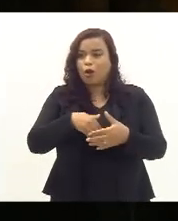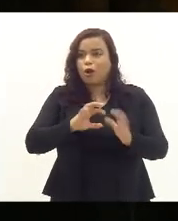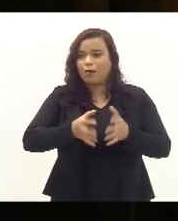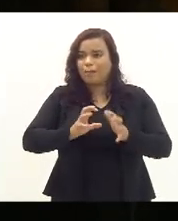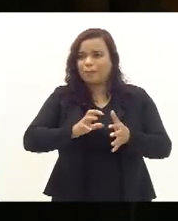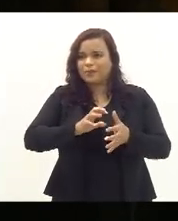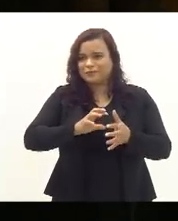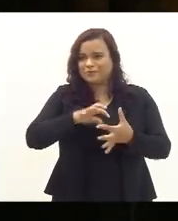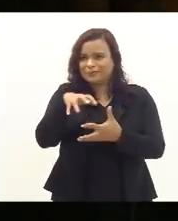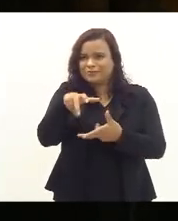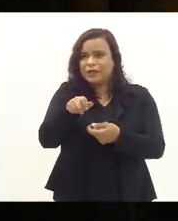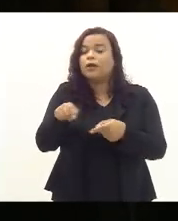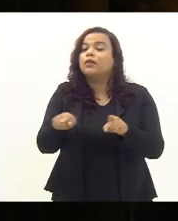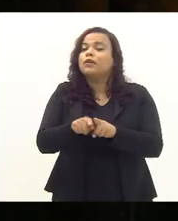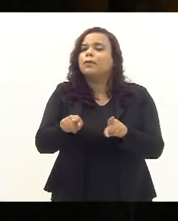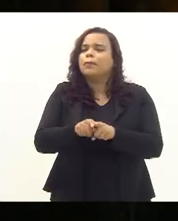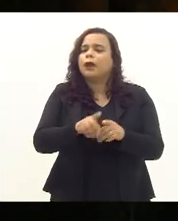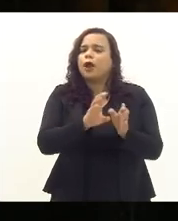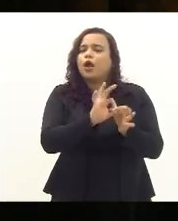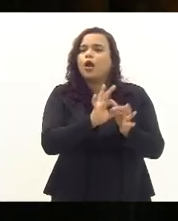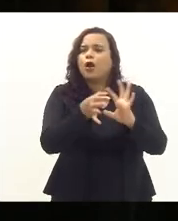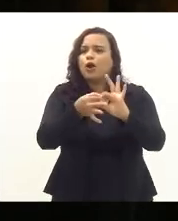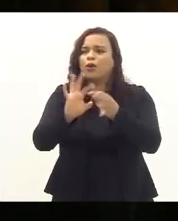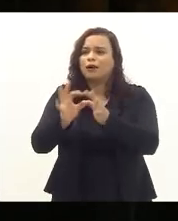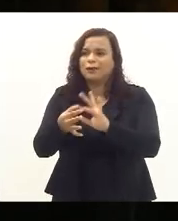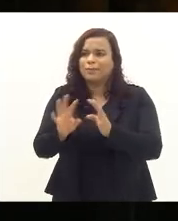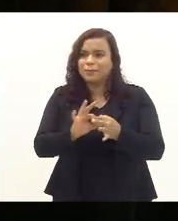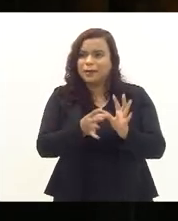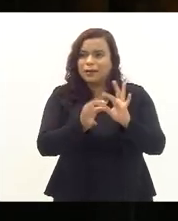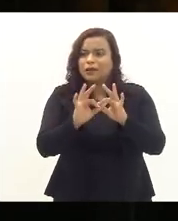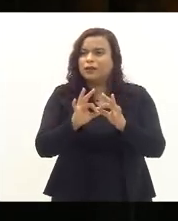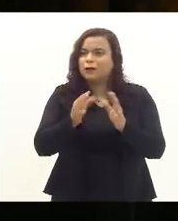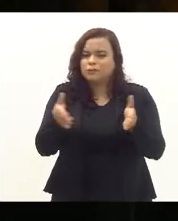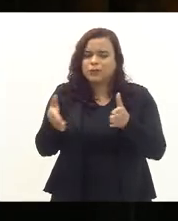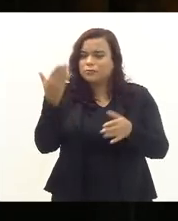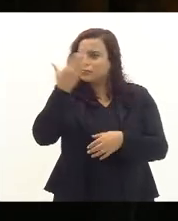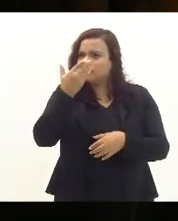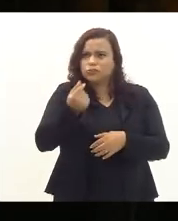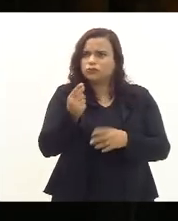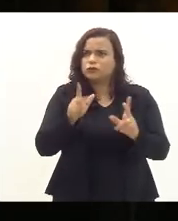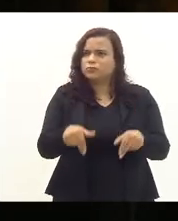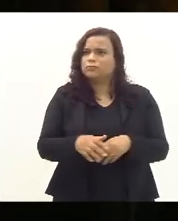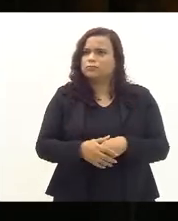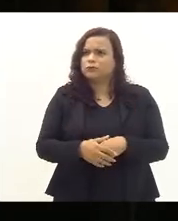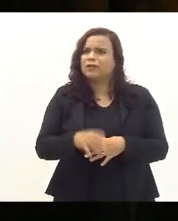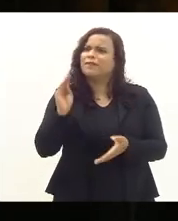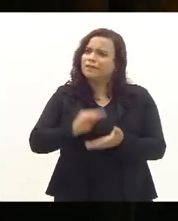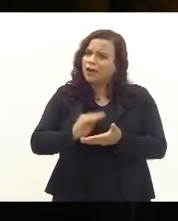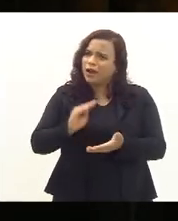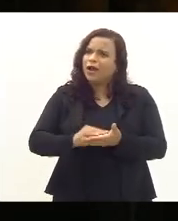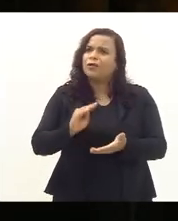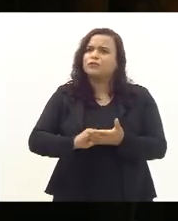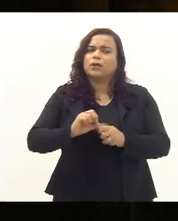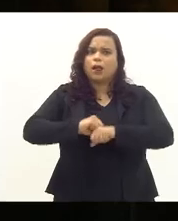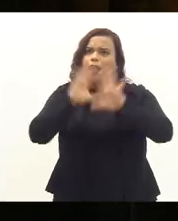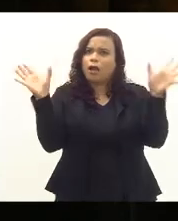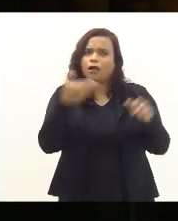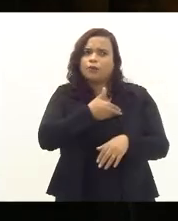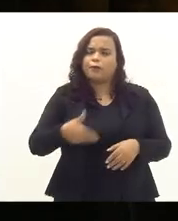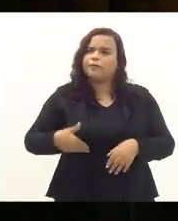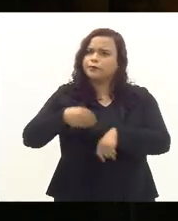para onde vai esse dinheiro fica a pergunta por que falta transparência do governo inclusive criou-se